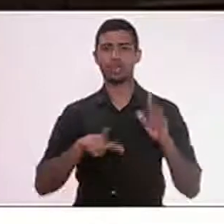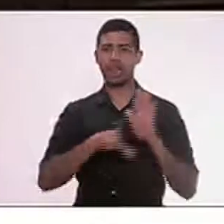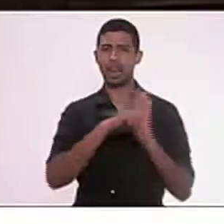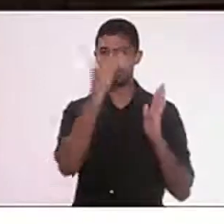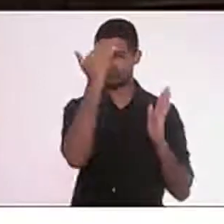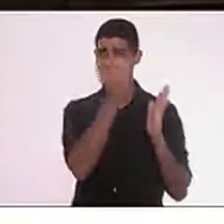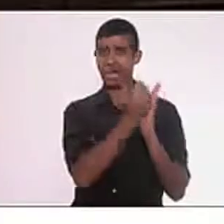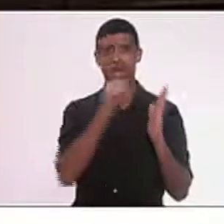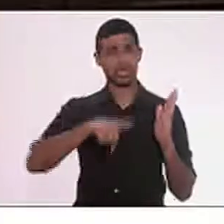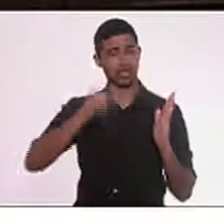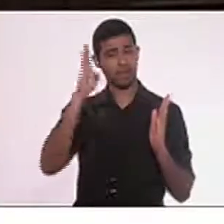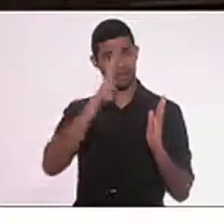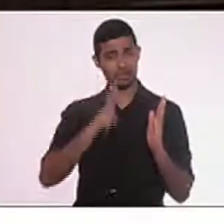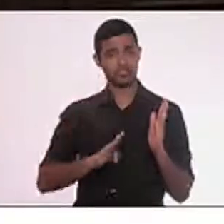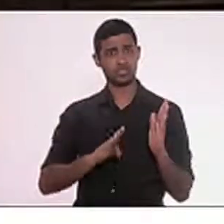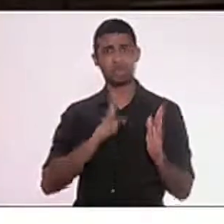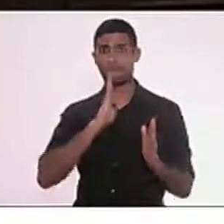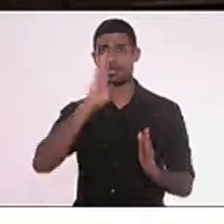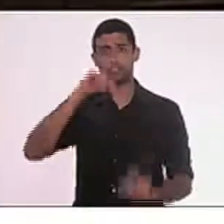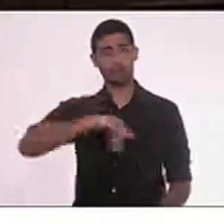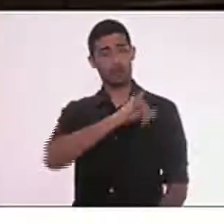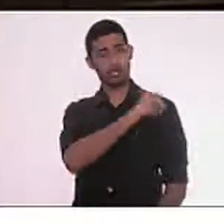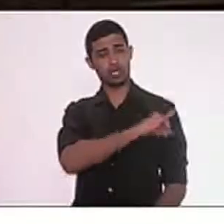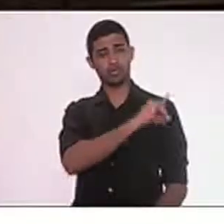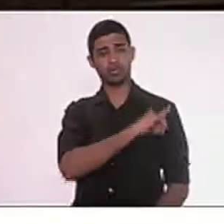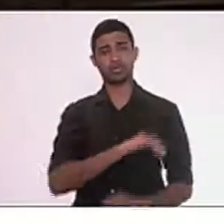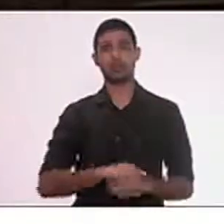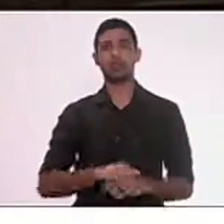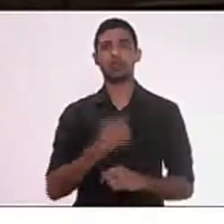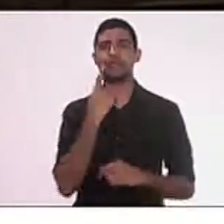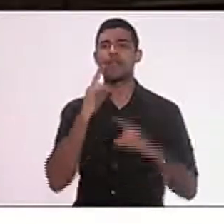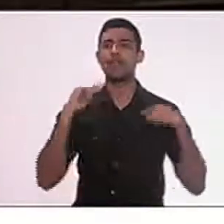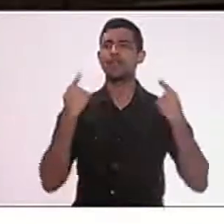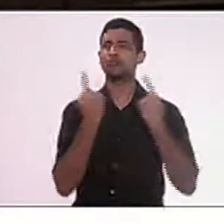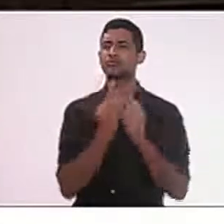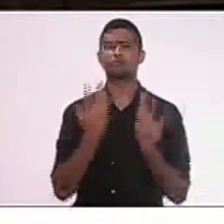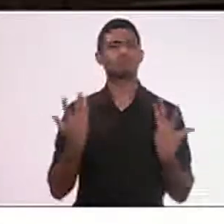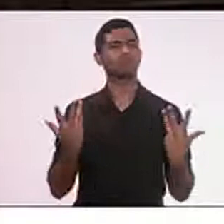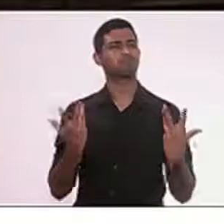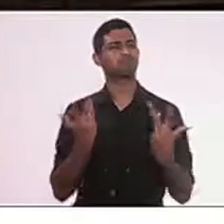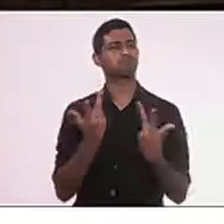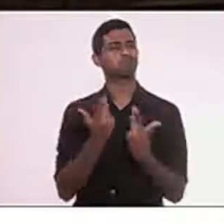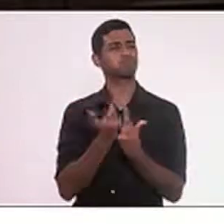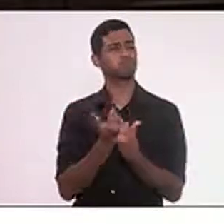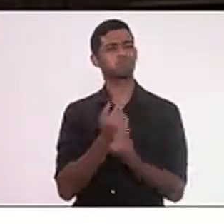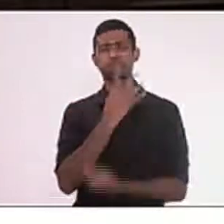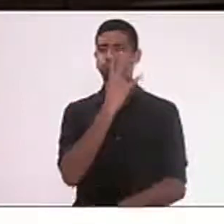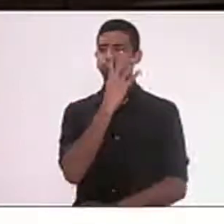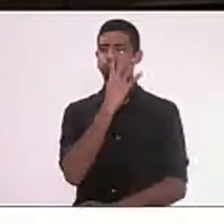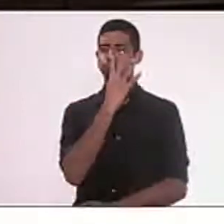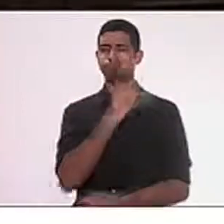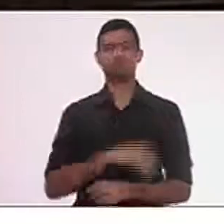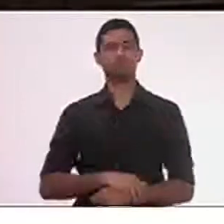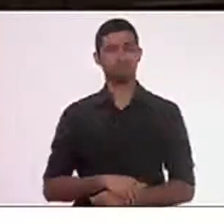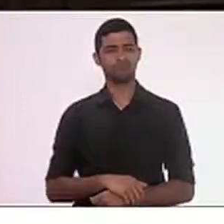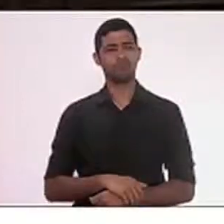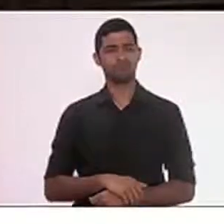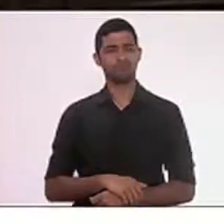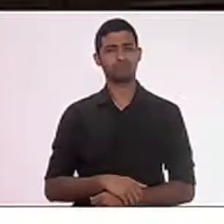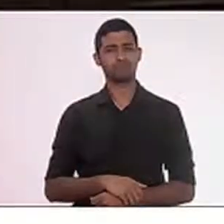lei no Brasil e particularmente no Rio de Janeiro, e a audiência foi de uma riqueza muito impressionante, com